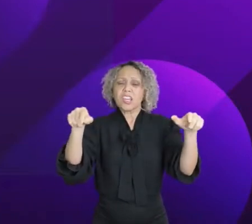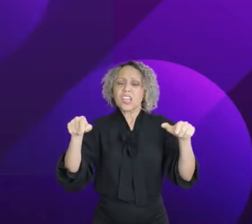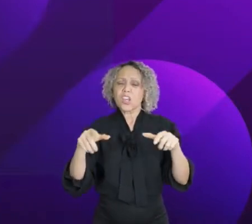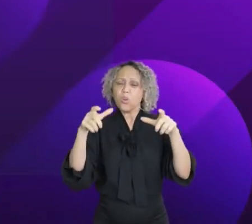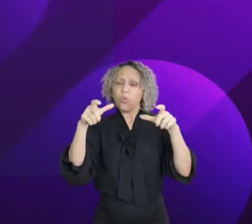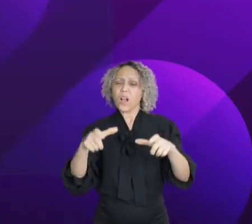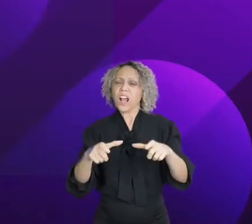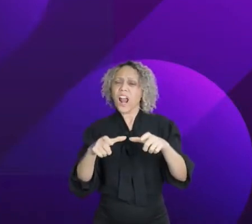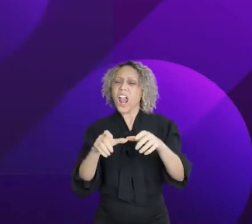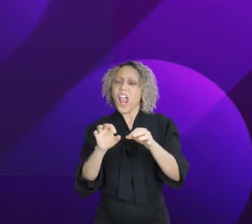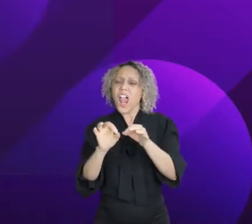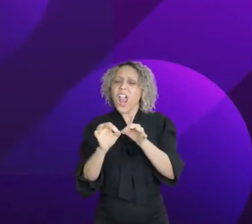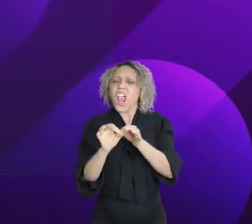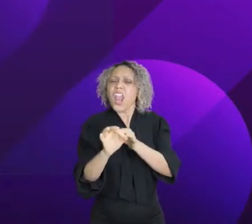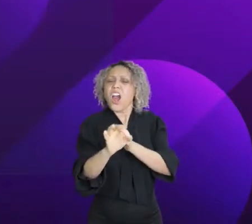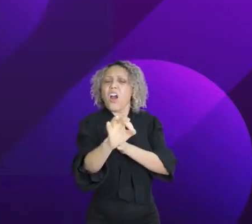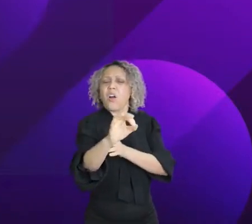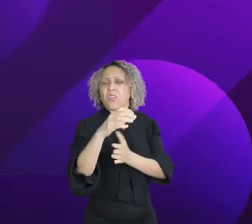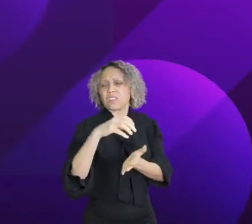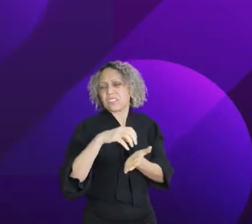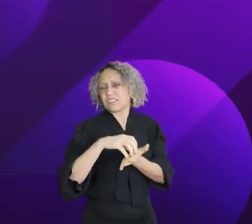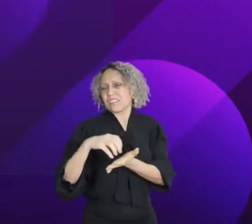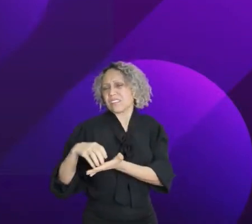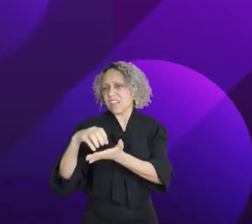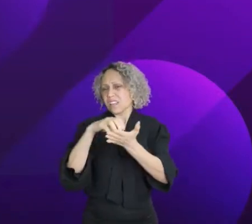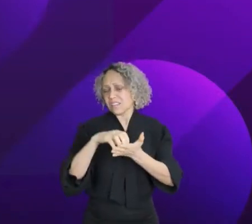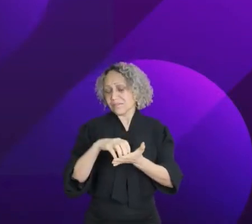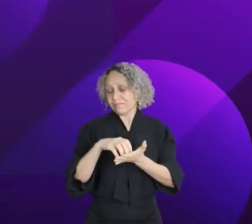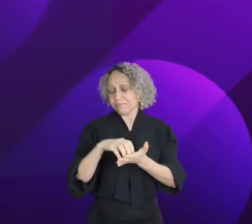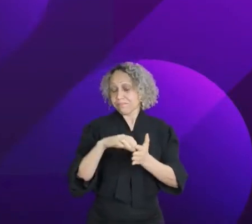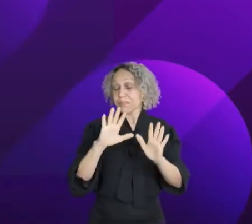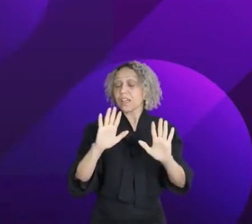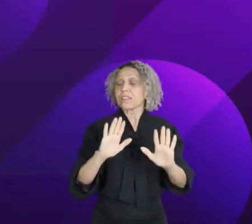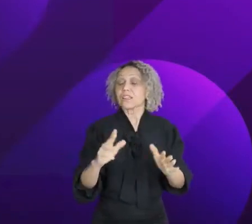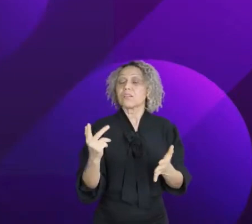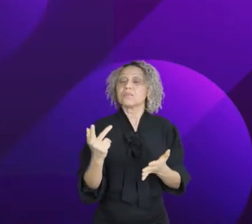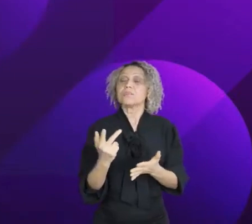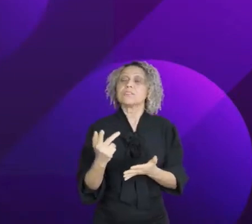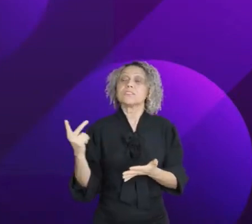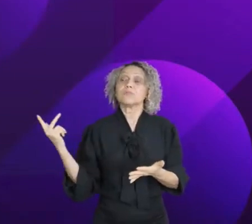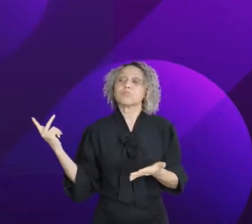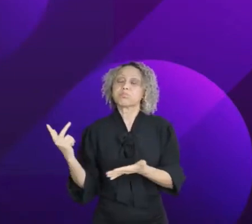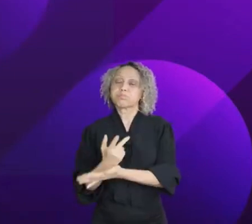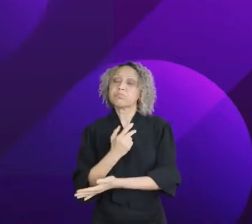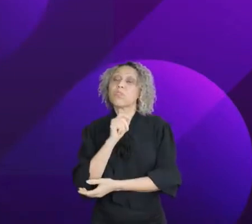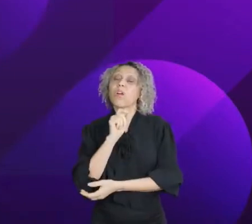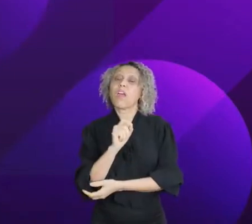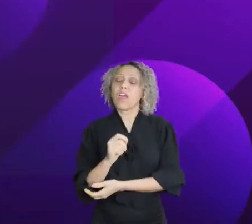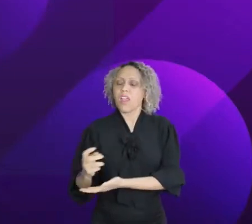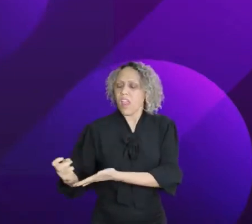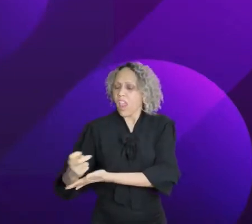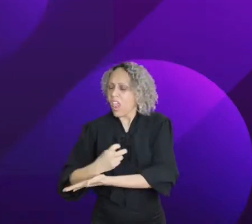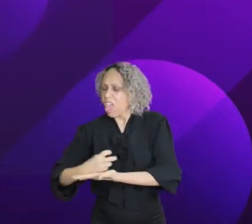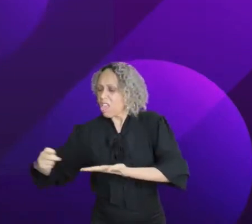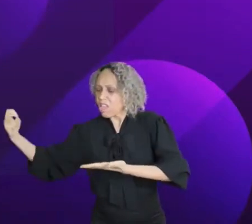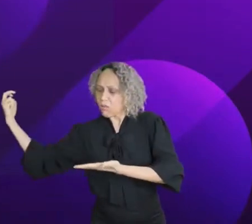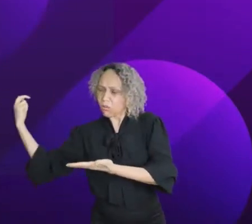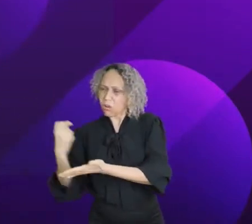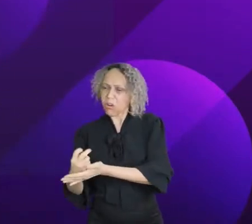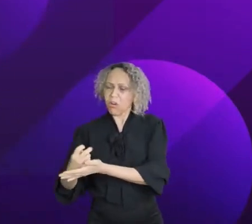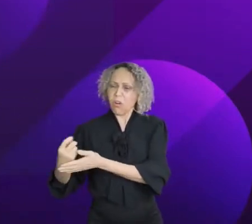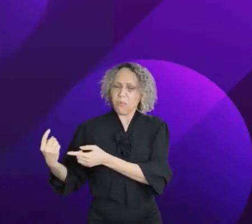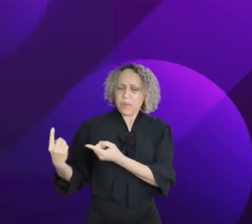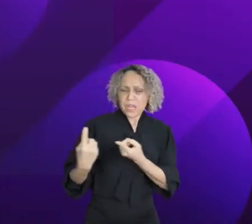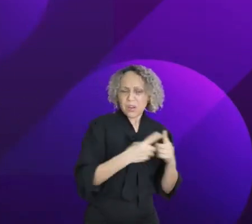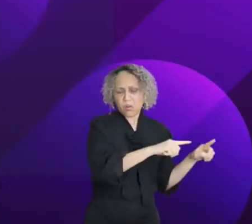E aí, com o golpe, a gente tem um bloqueio, uma